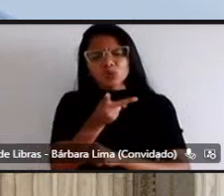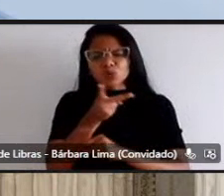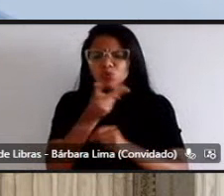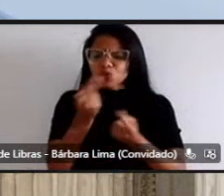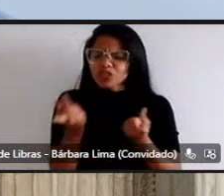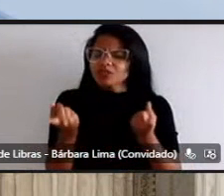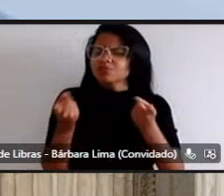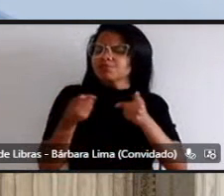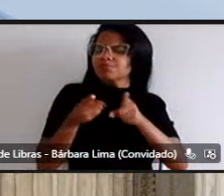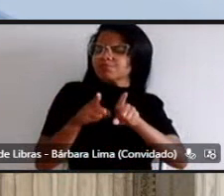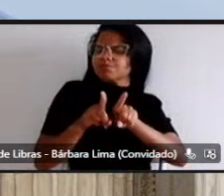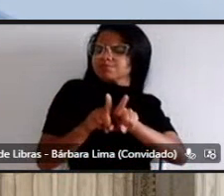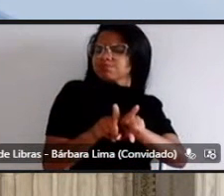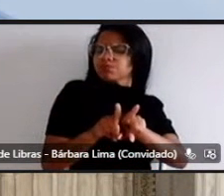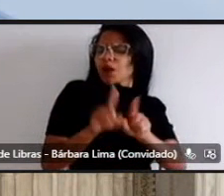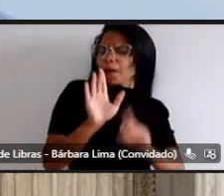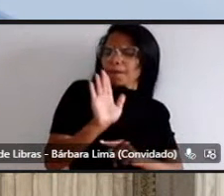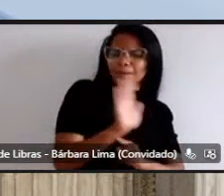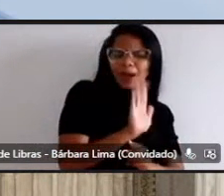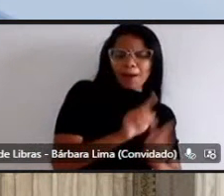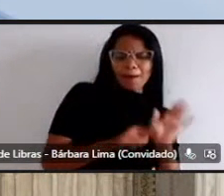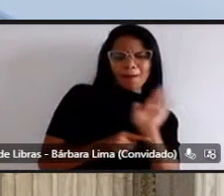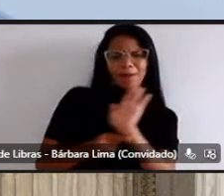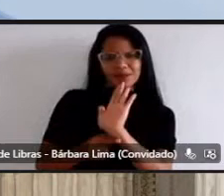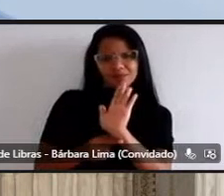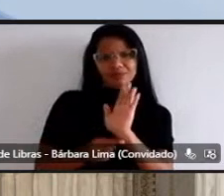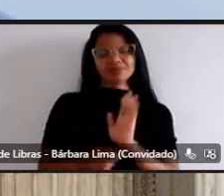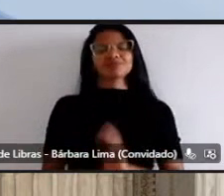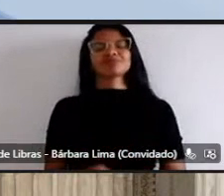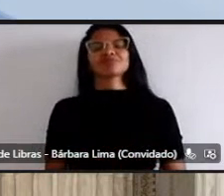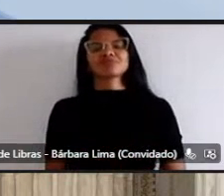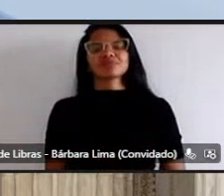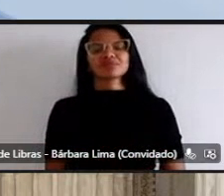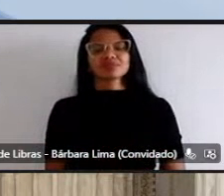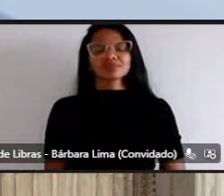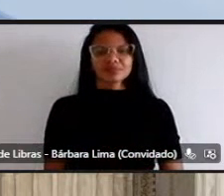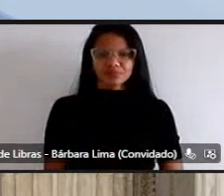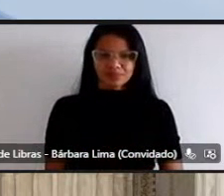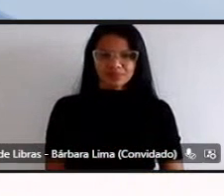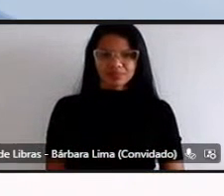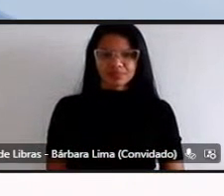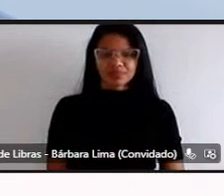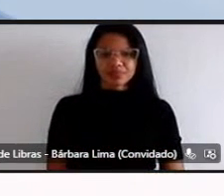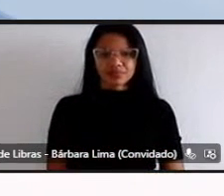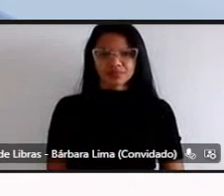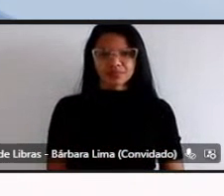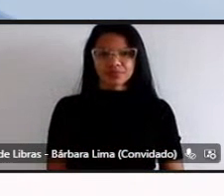uma reforçando a outra. Next slide, please.